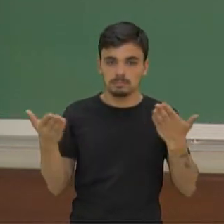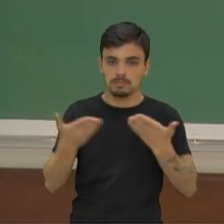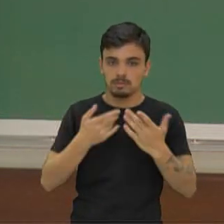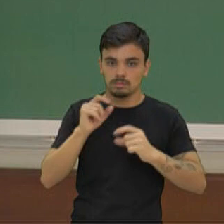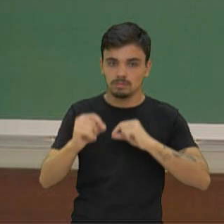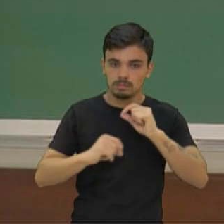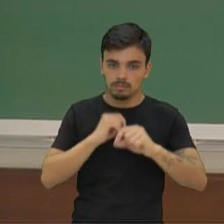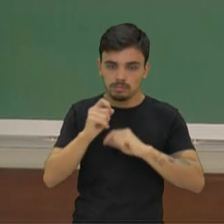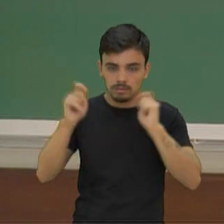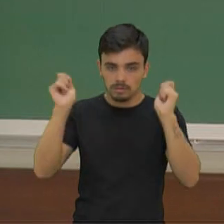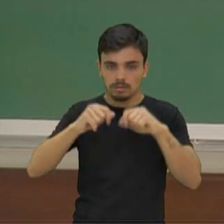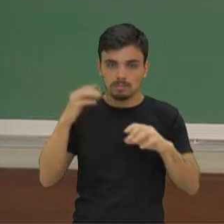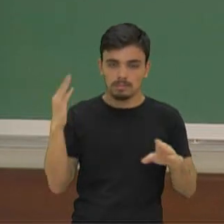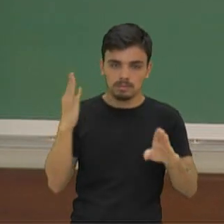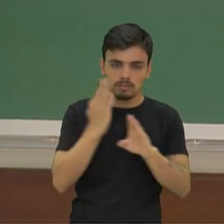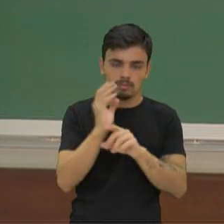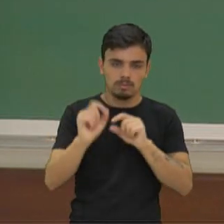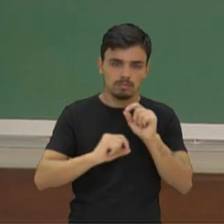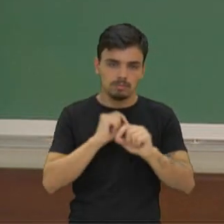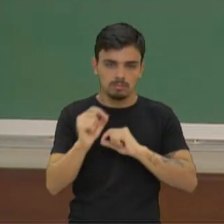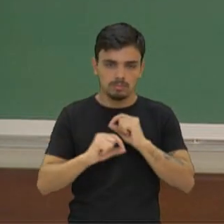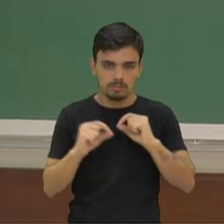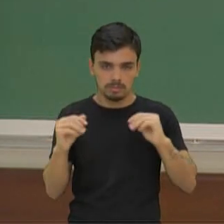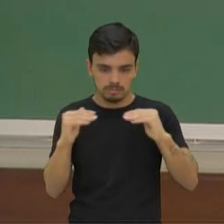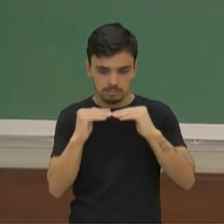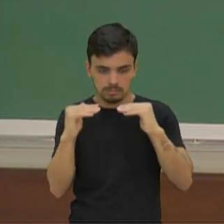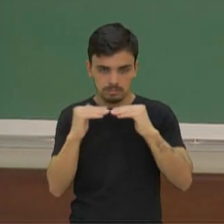Agora, eu posso descobrir a resistência equivalente